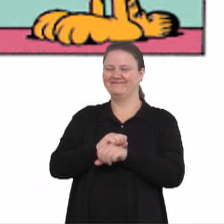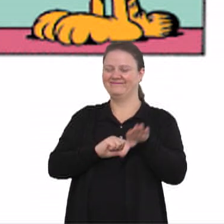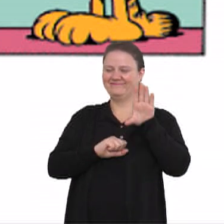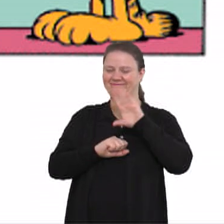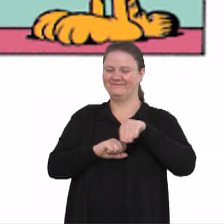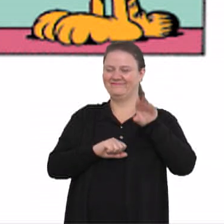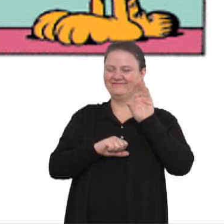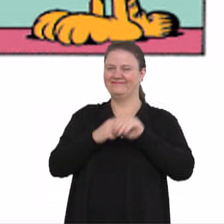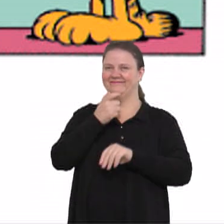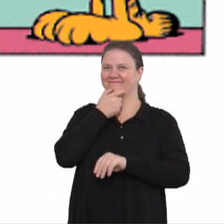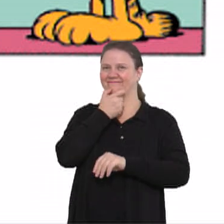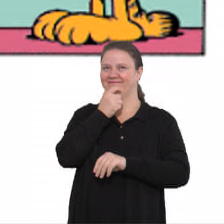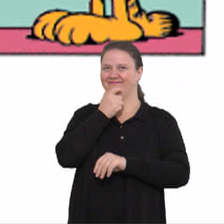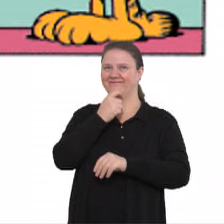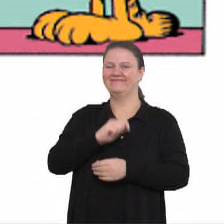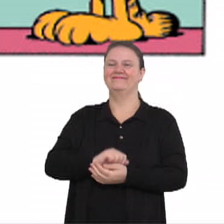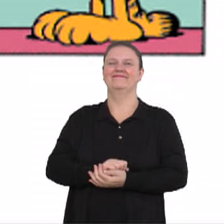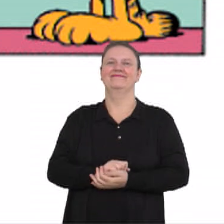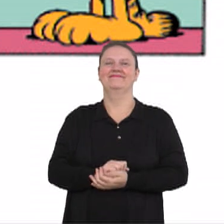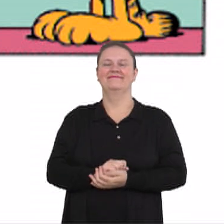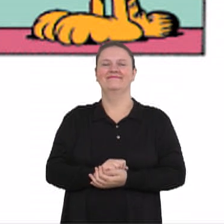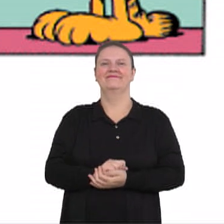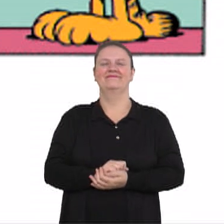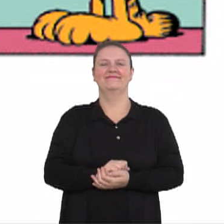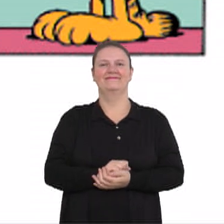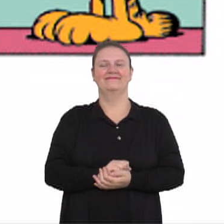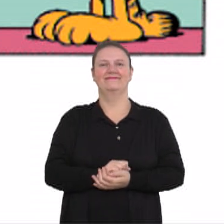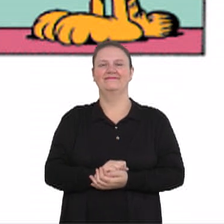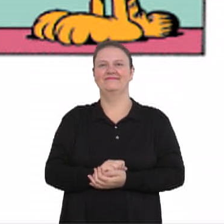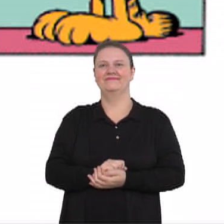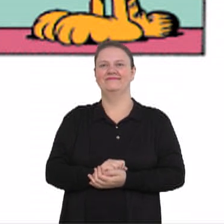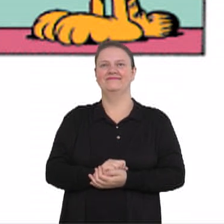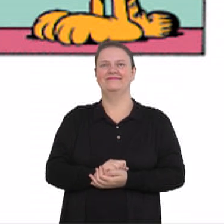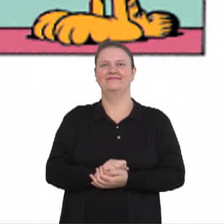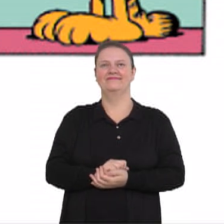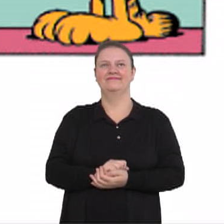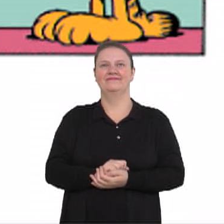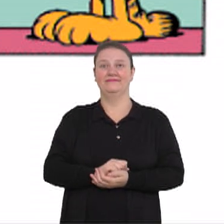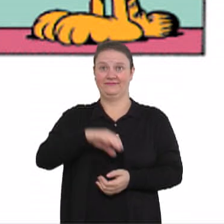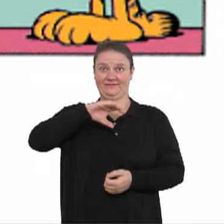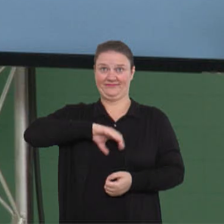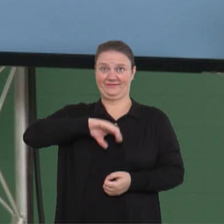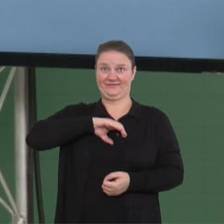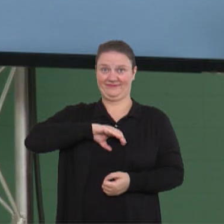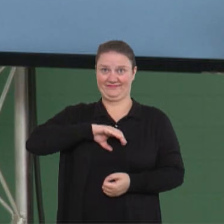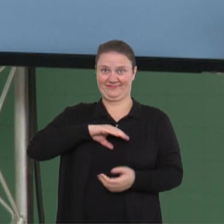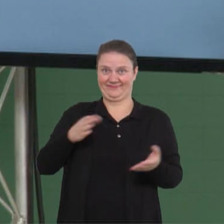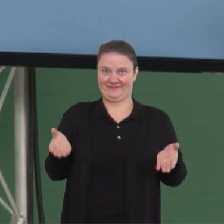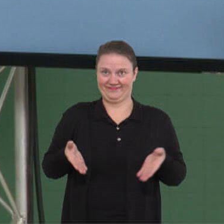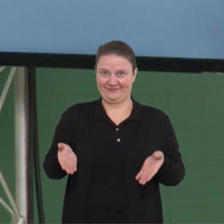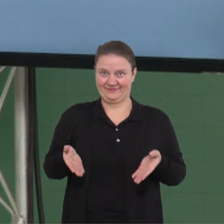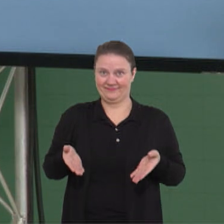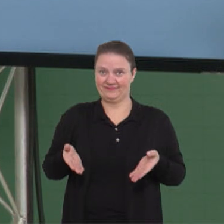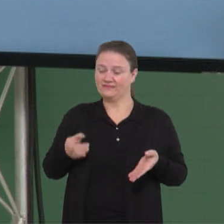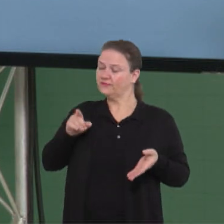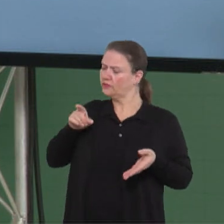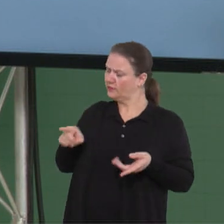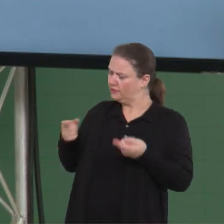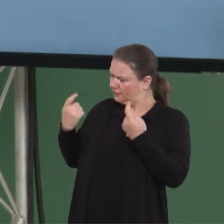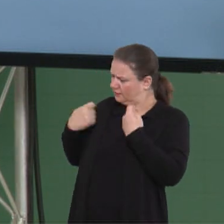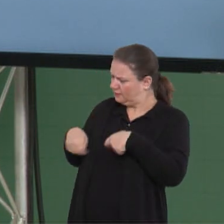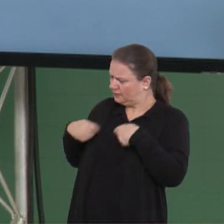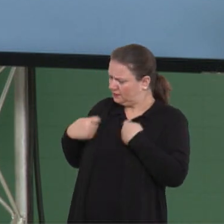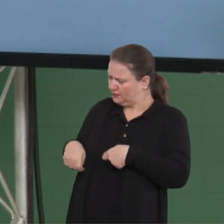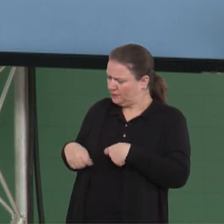should love is what i need rocks em português em português você